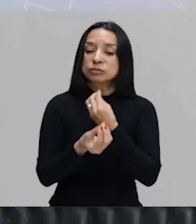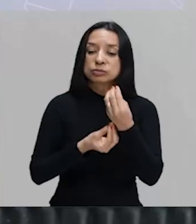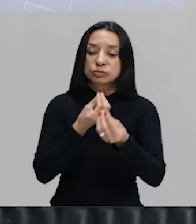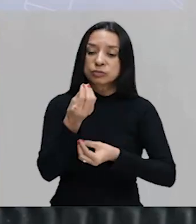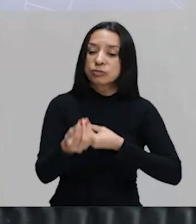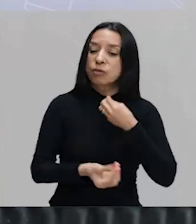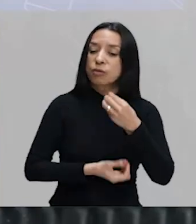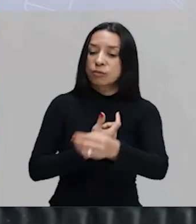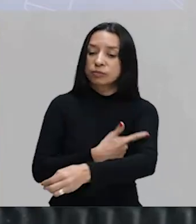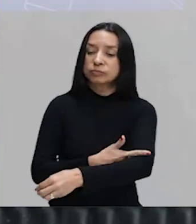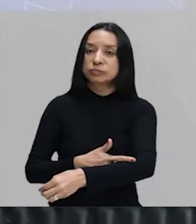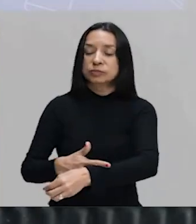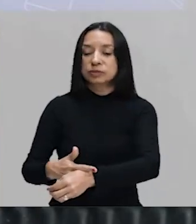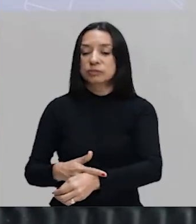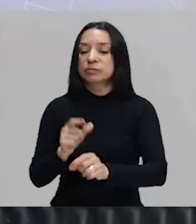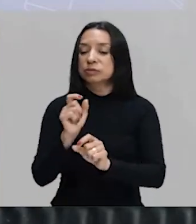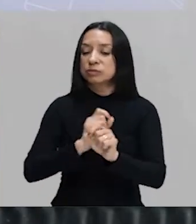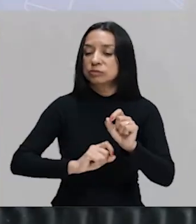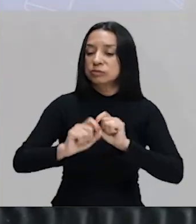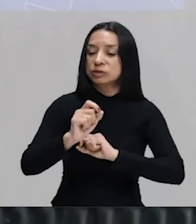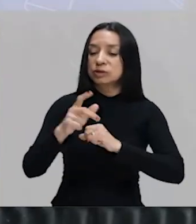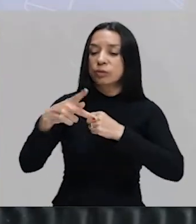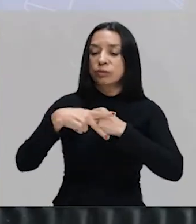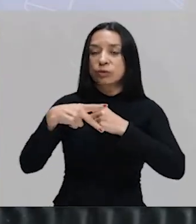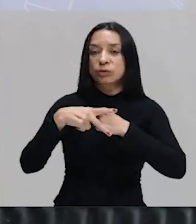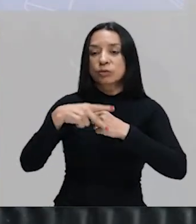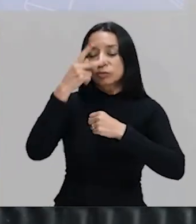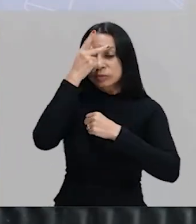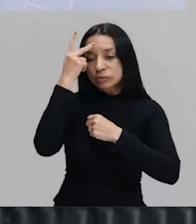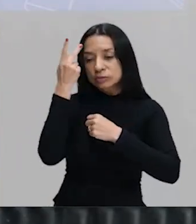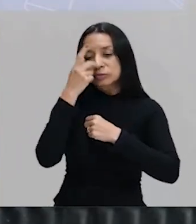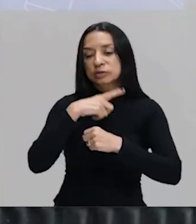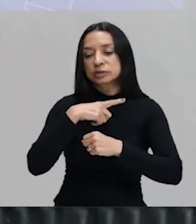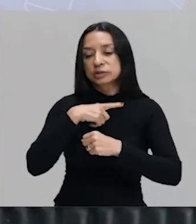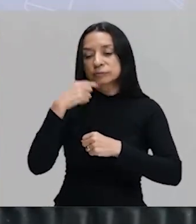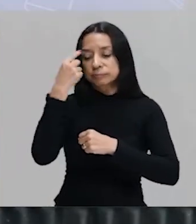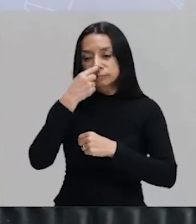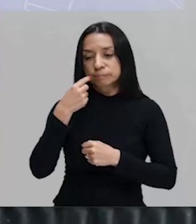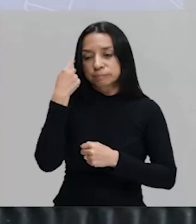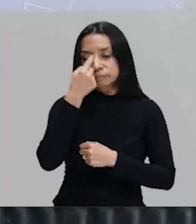de tratamento, que são pronomes pessoais que eu tenho no espanhol,